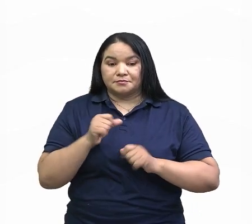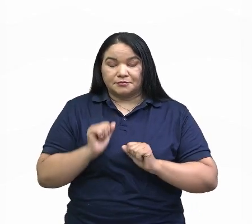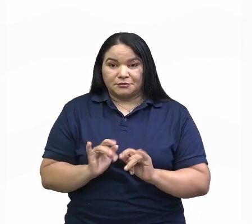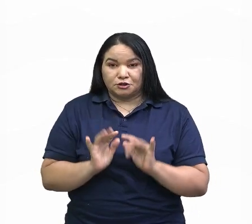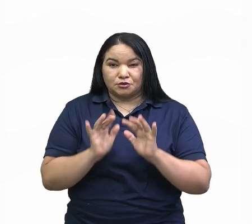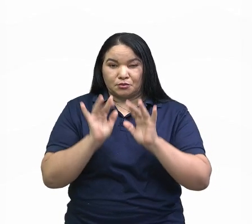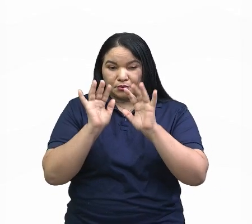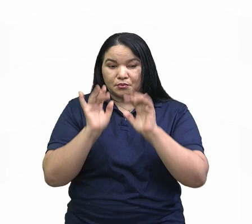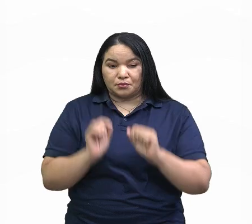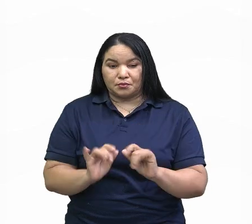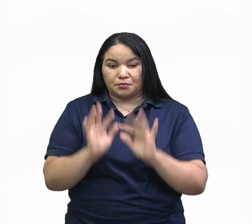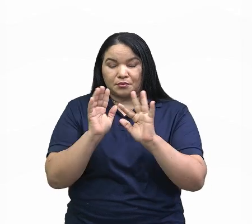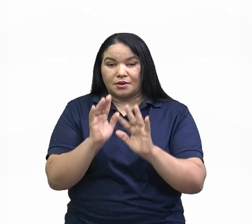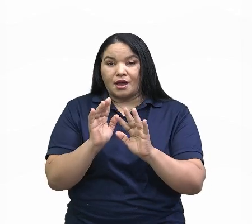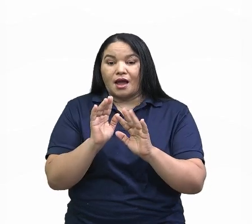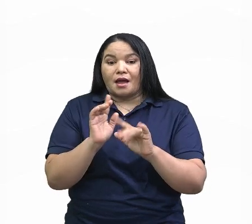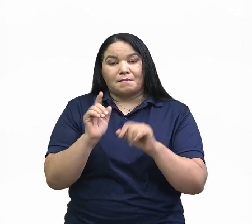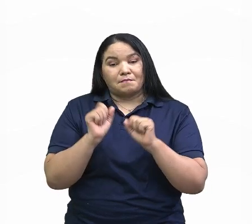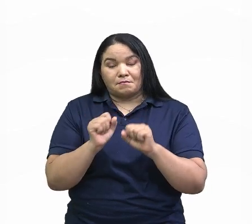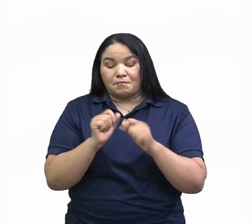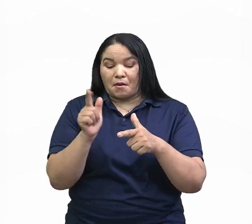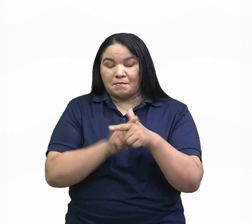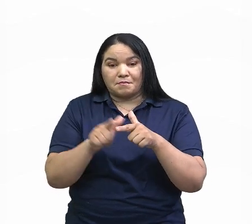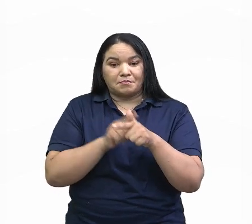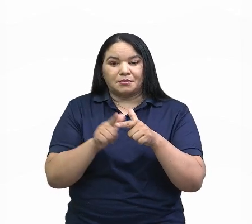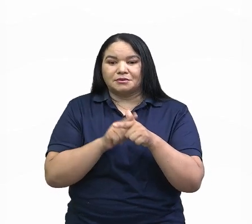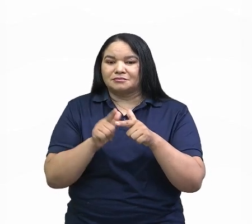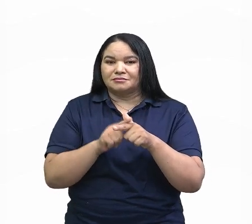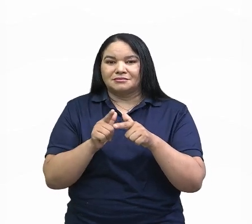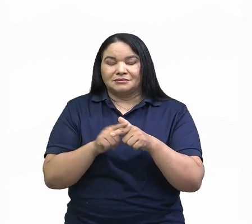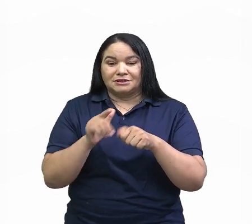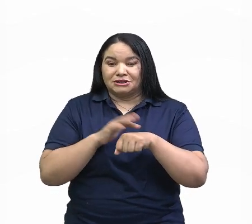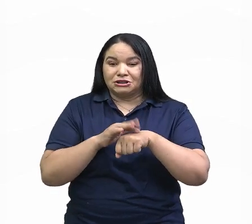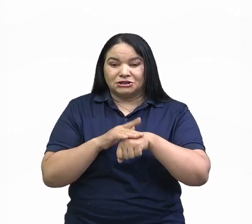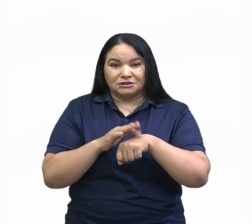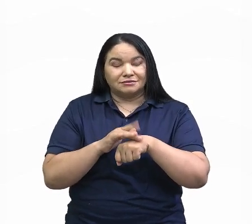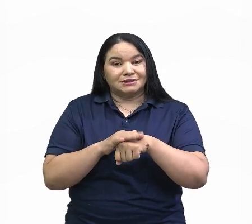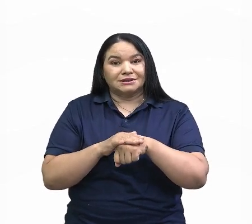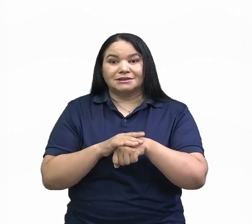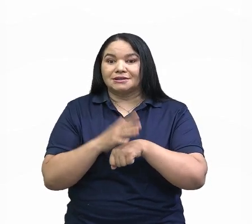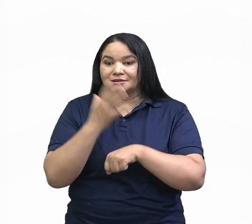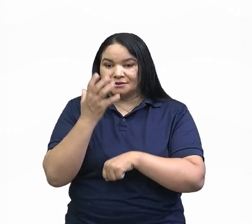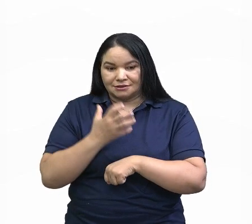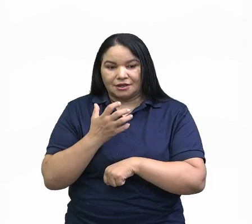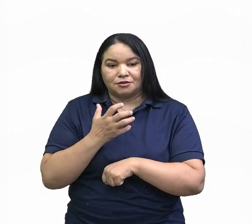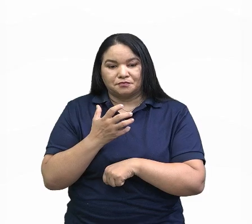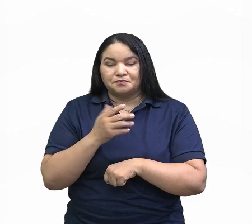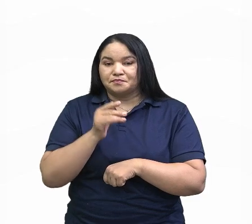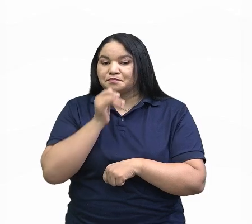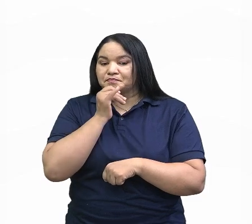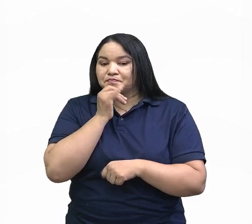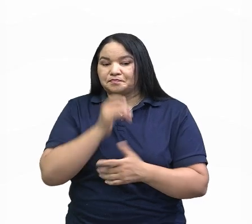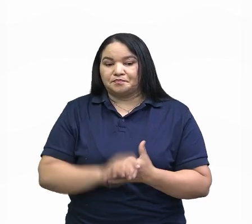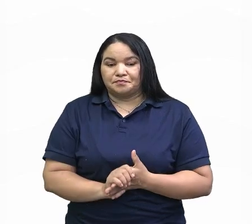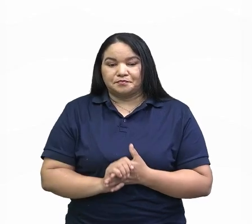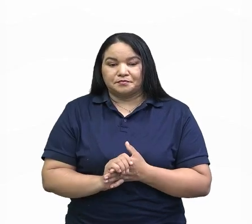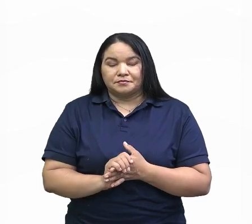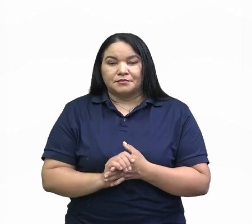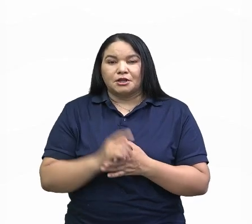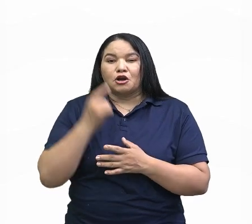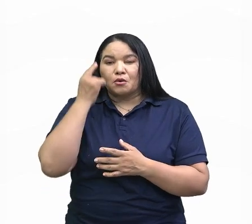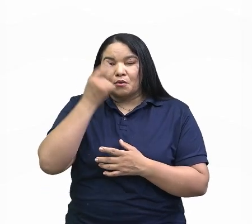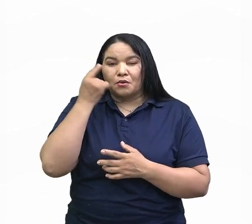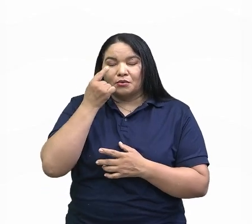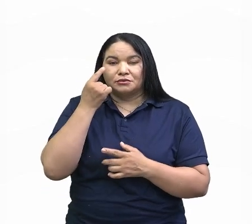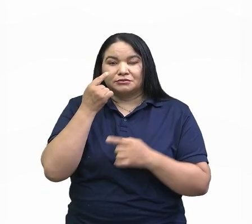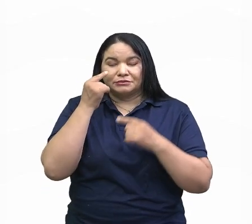agrava sintomas e doenças crônicas, gerando diversos problemas à saúde, como, por exemplo, irritação nos olhos